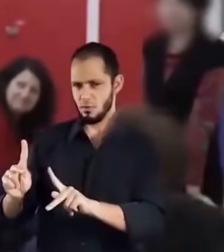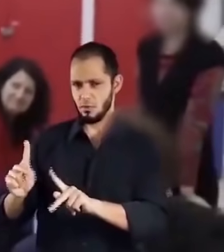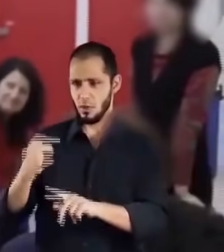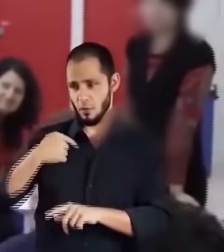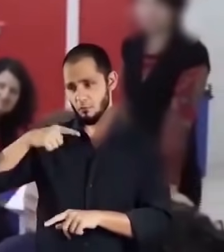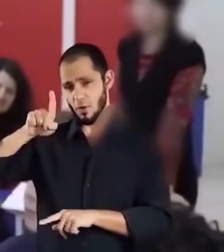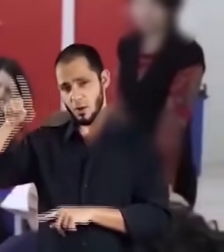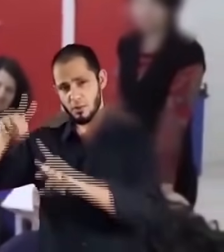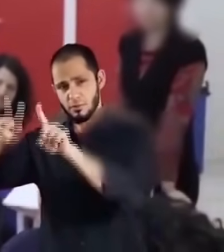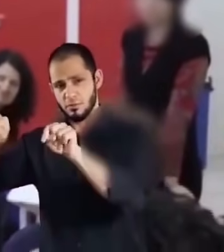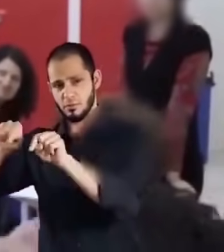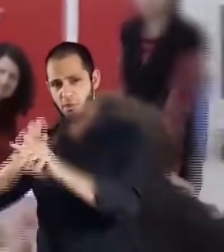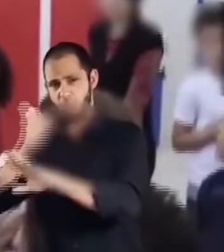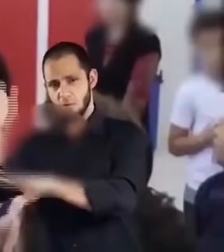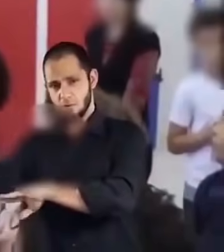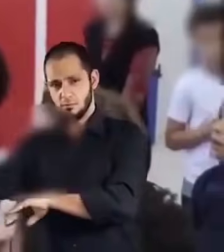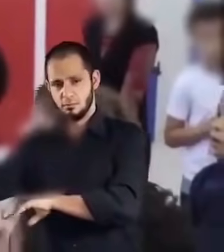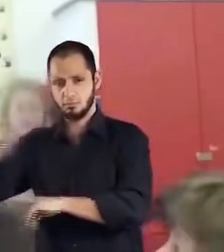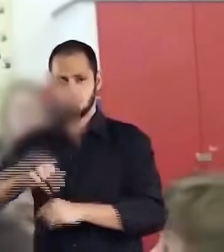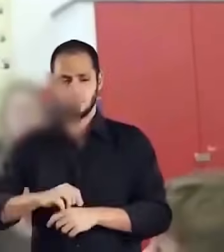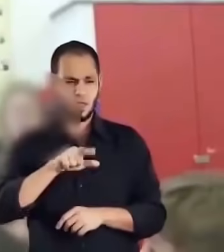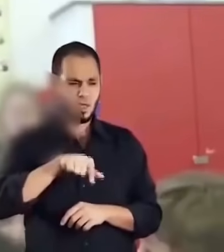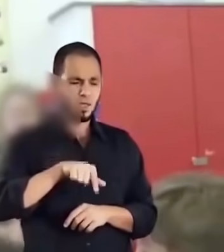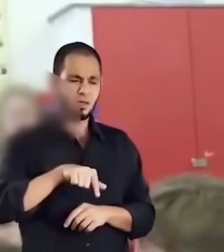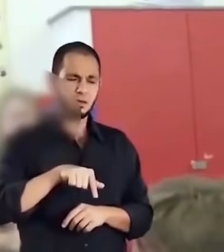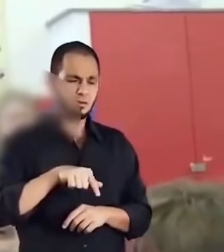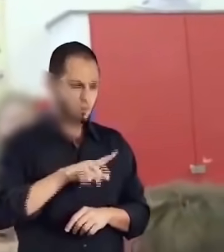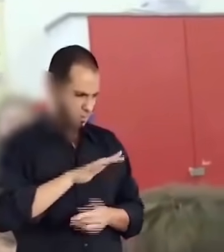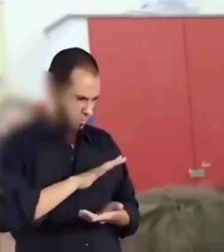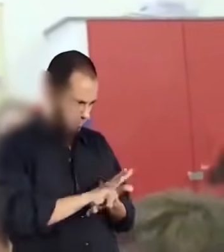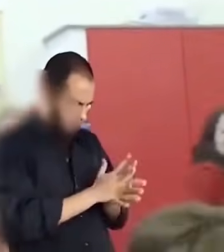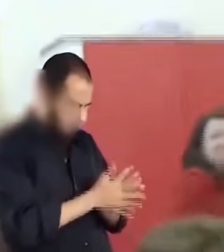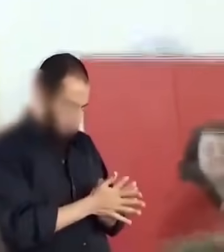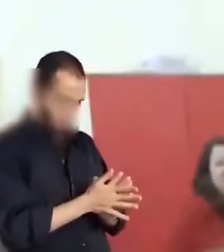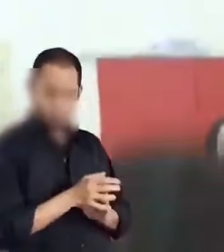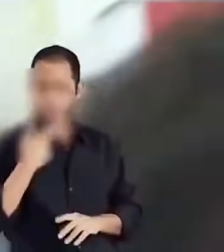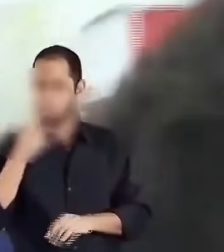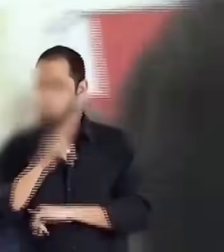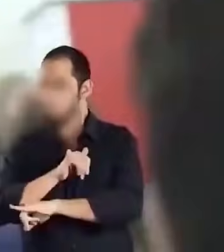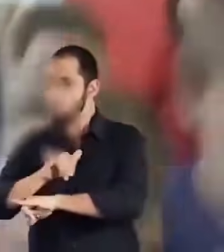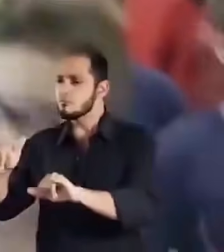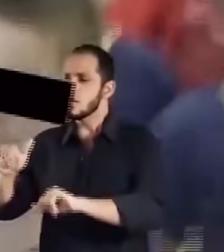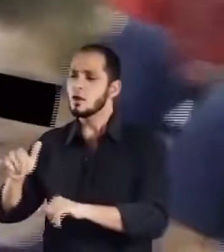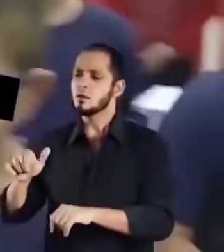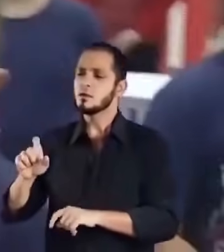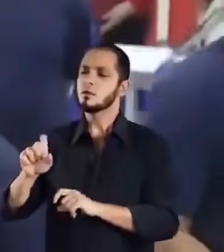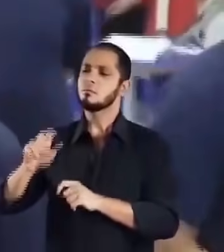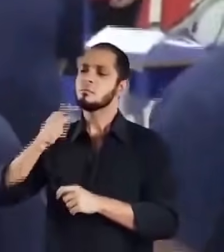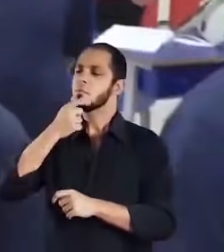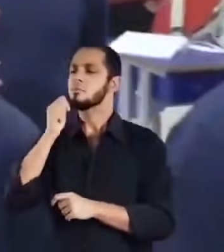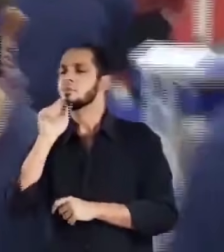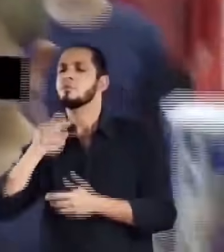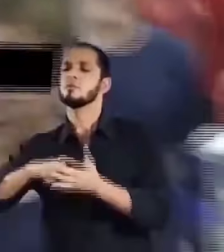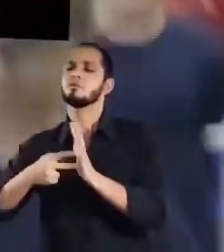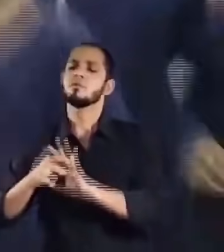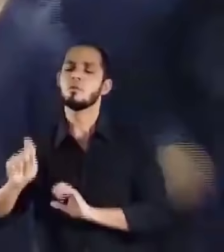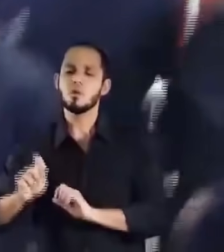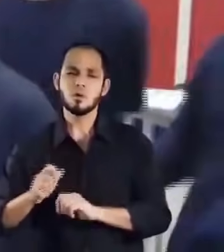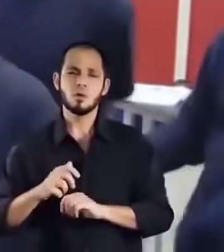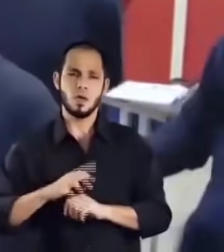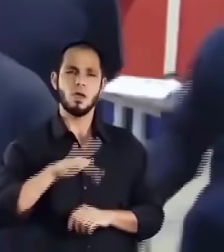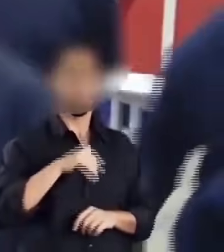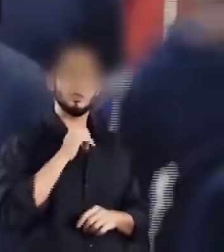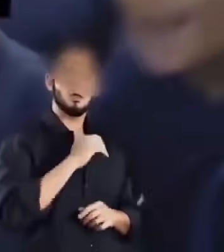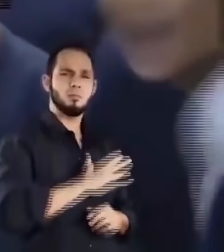não existe, tá? E eu vou lá para outra sala. Isso é... Pra todo mundo, então. Esse negócio de coisa de menino e de menina é